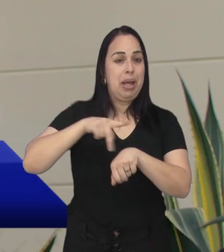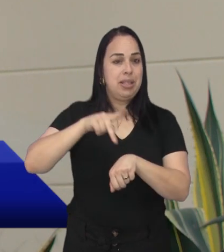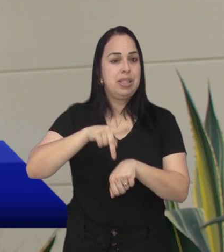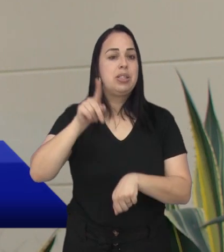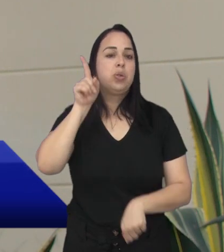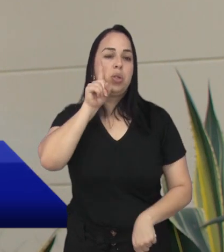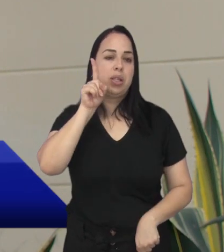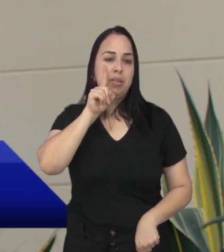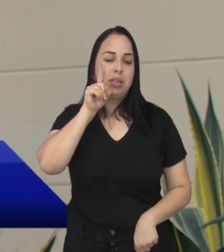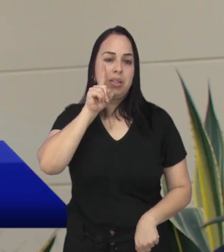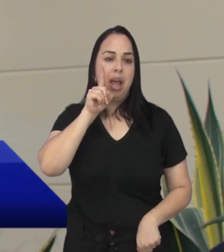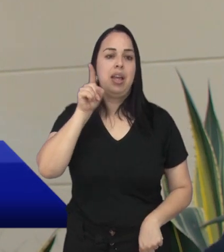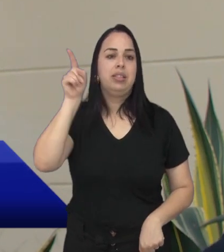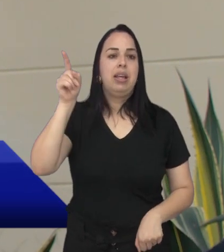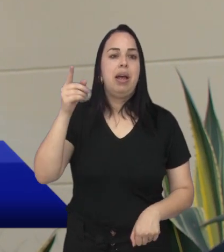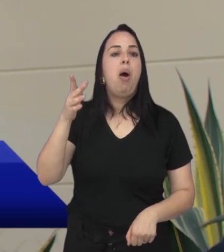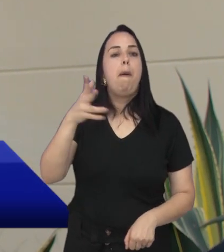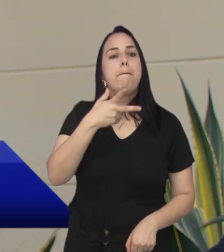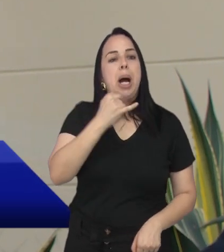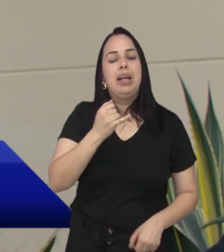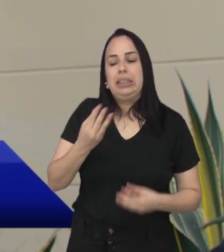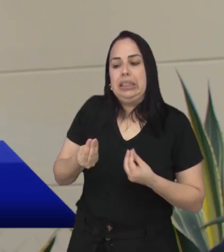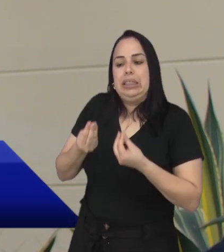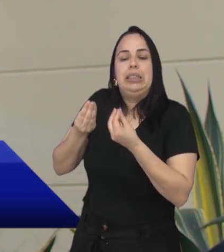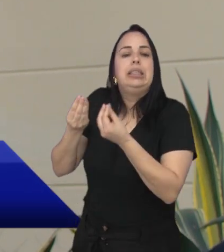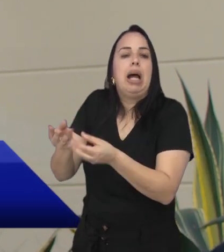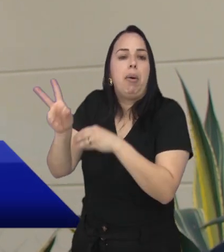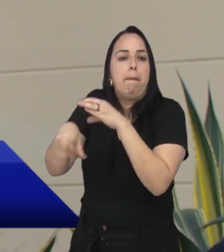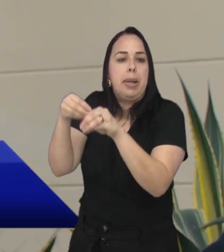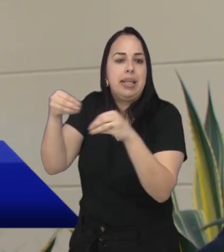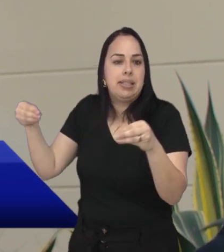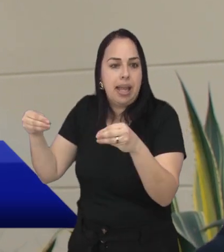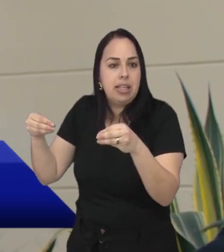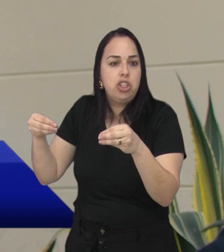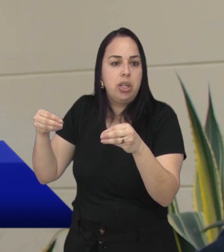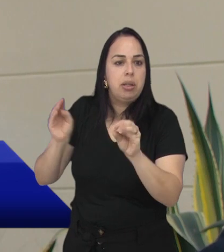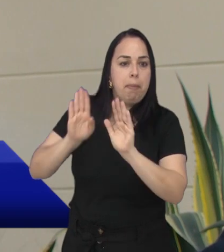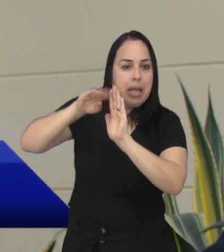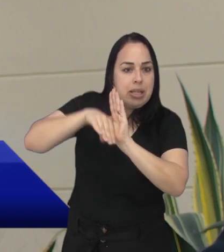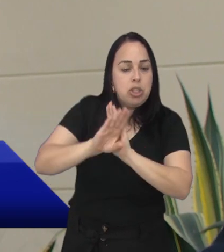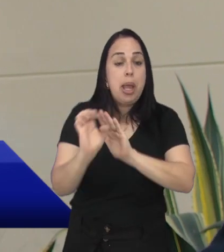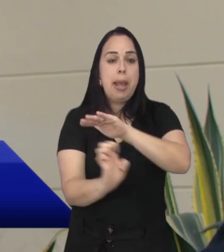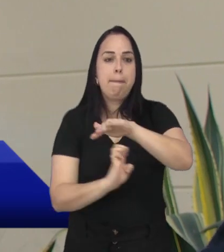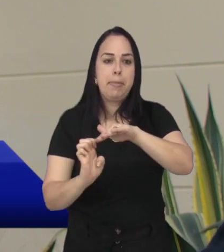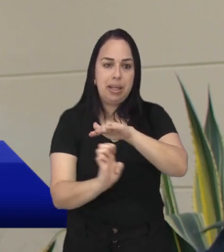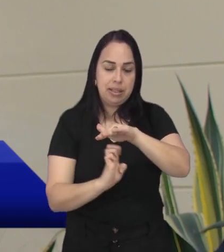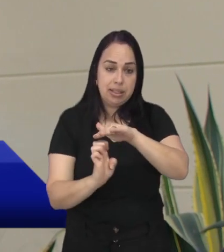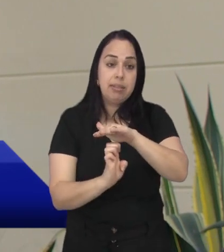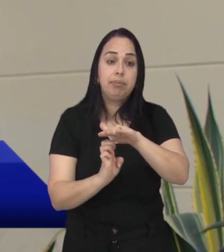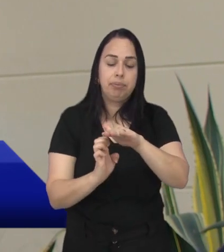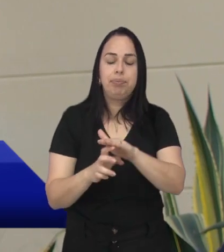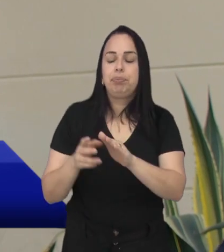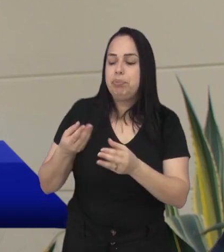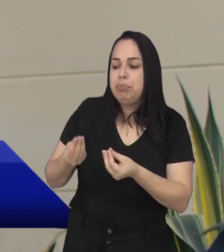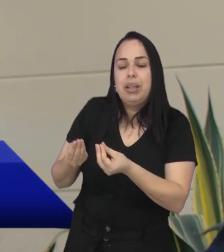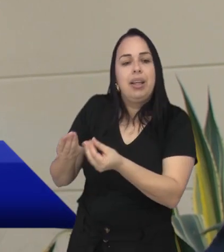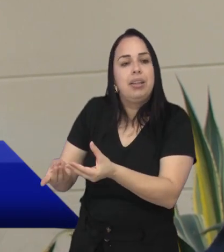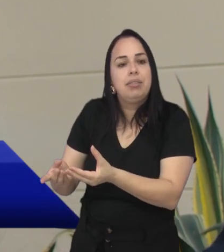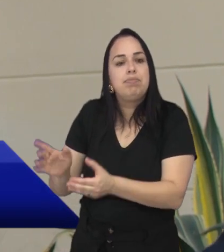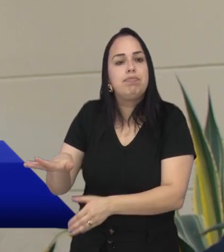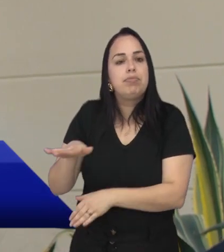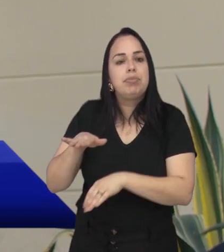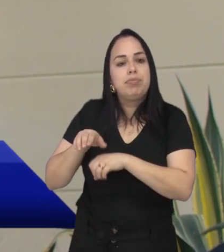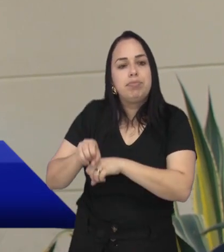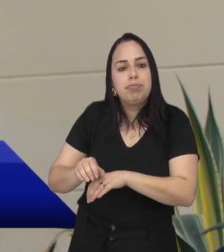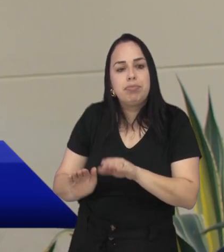crianças ganham de presente uma ação de uma empresa, por exemplo, investir numa empresa como aqui no Brasil, na Bovespa. Essa